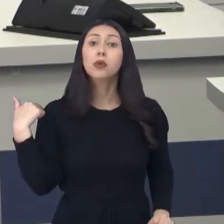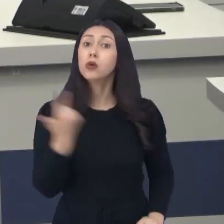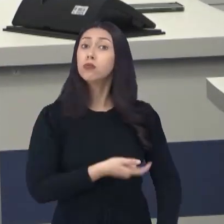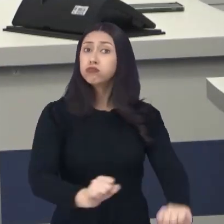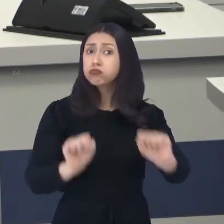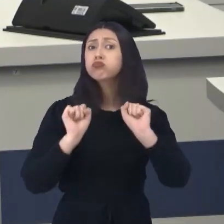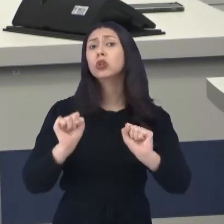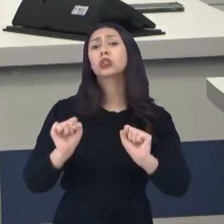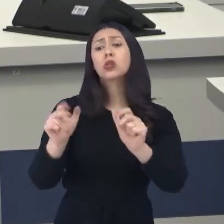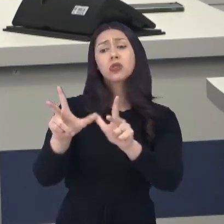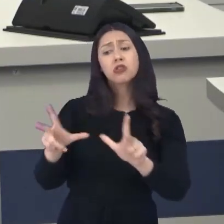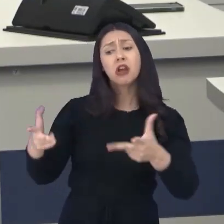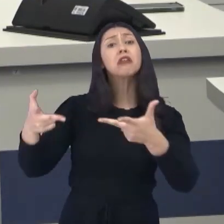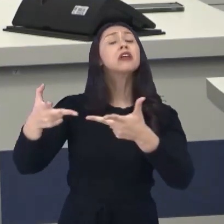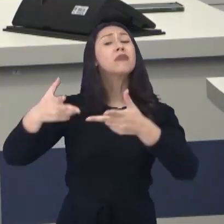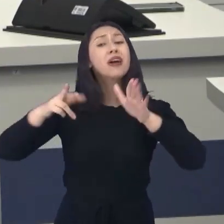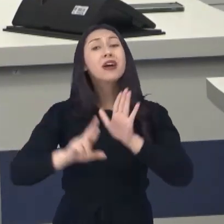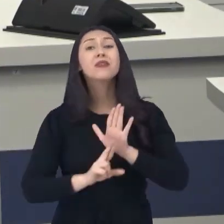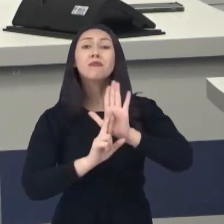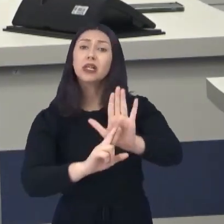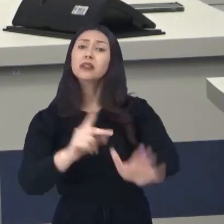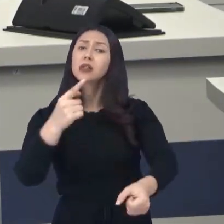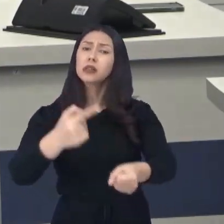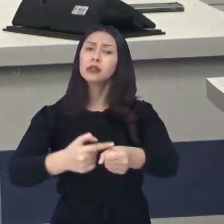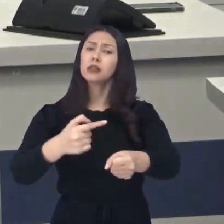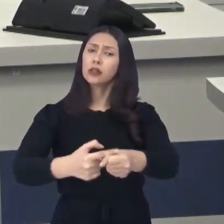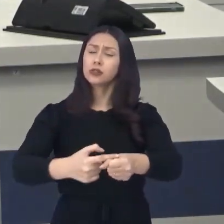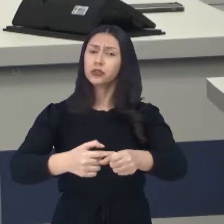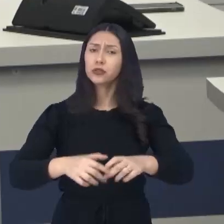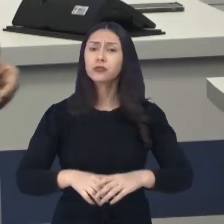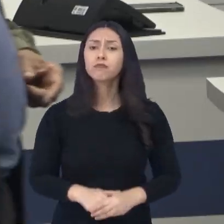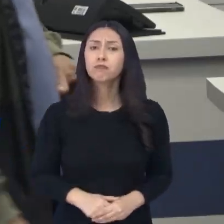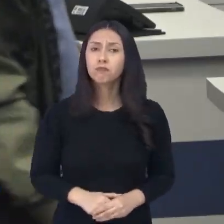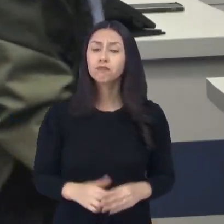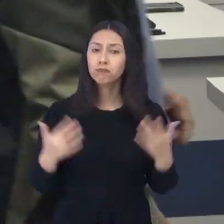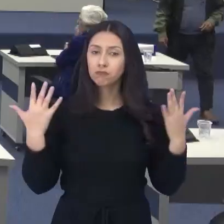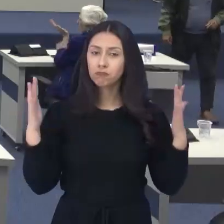da Câmara a voz da nossa cidade.